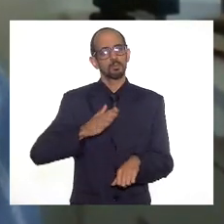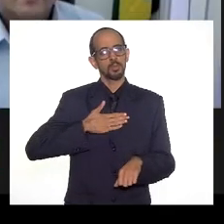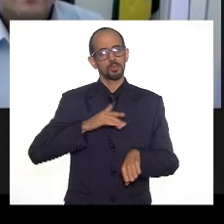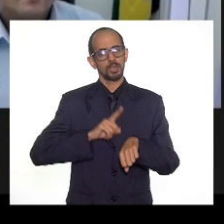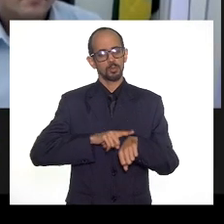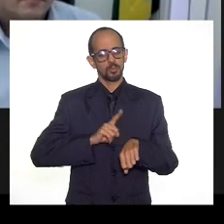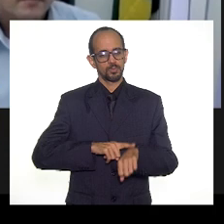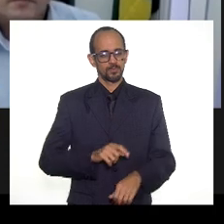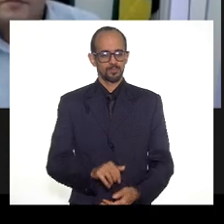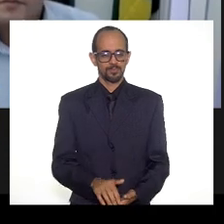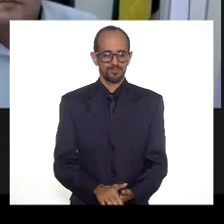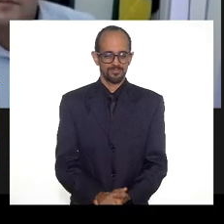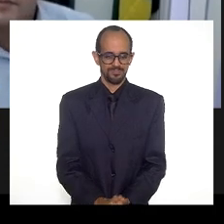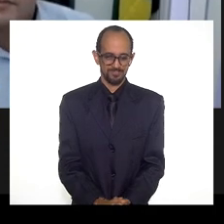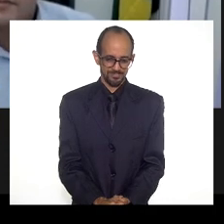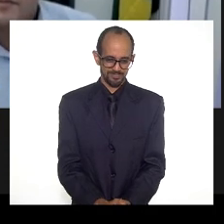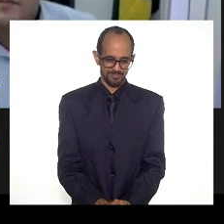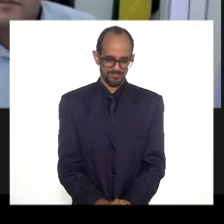tempo.